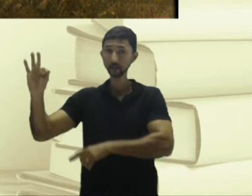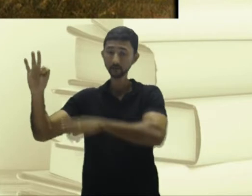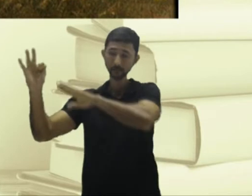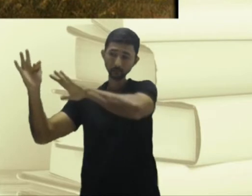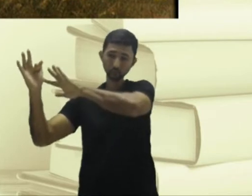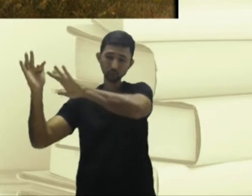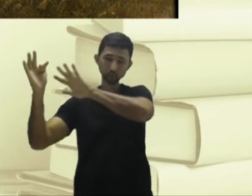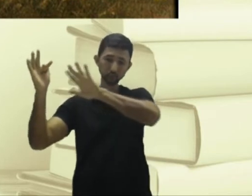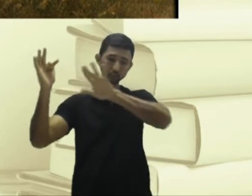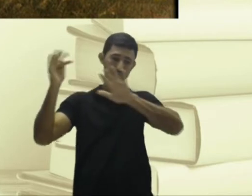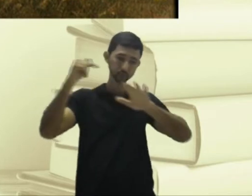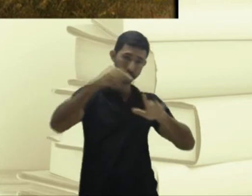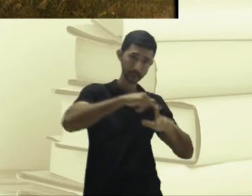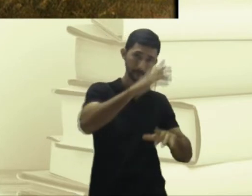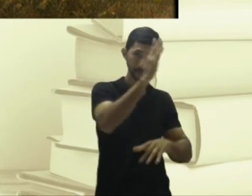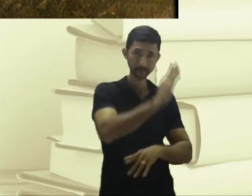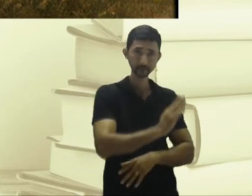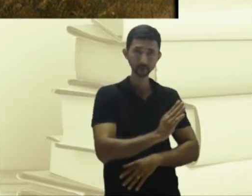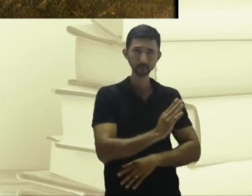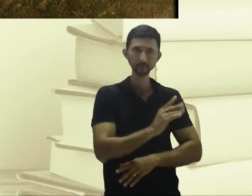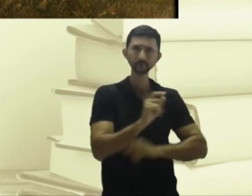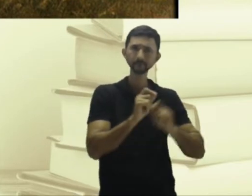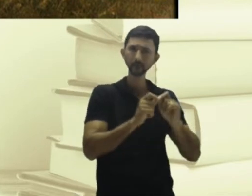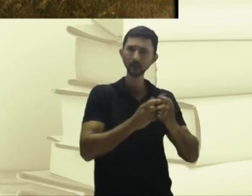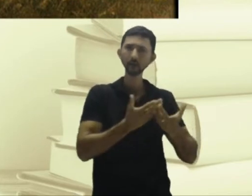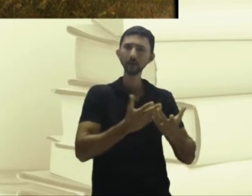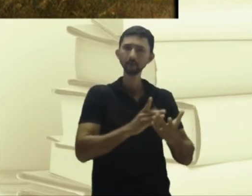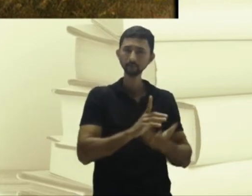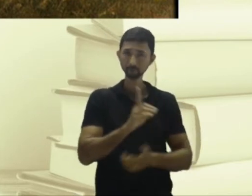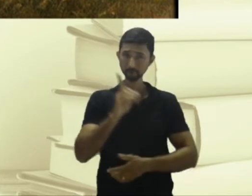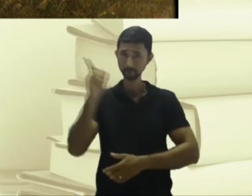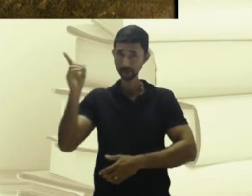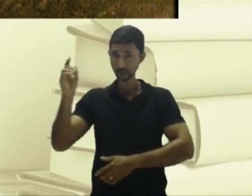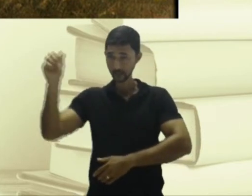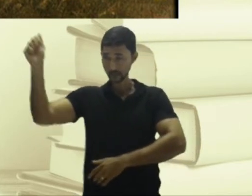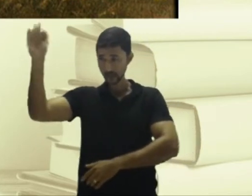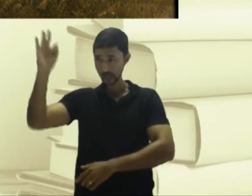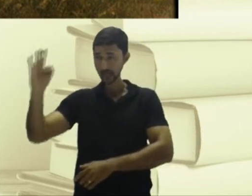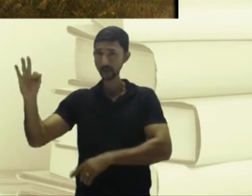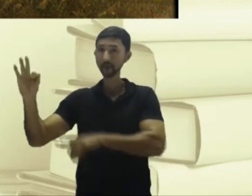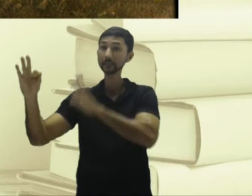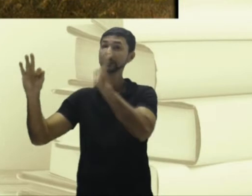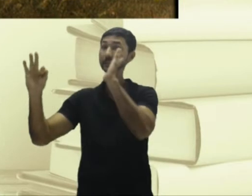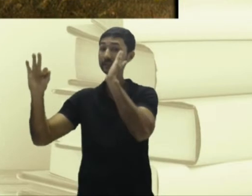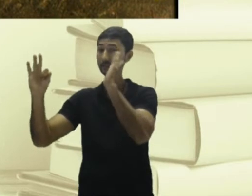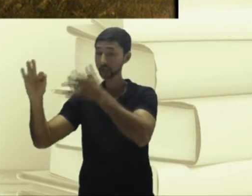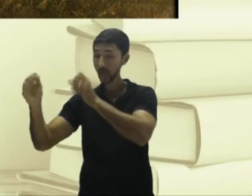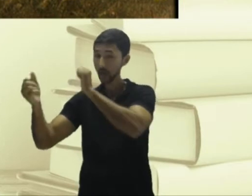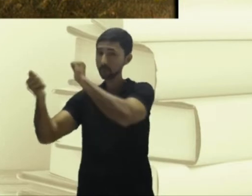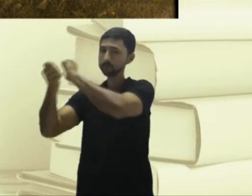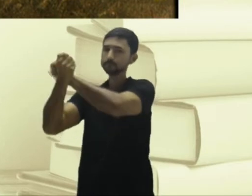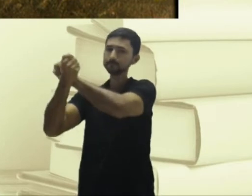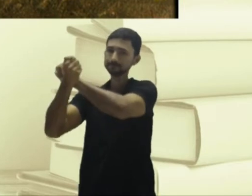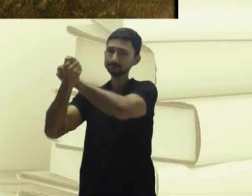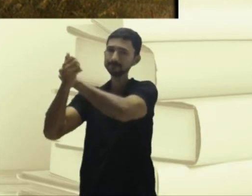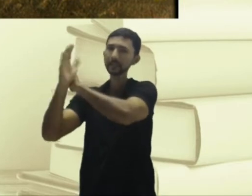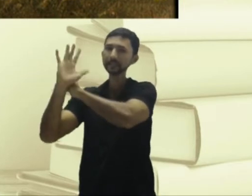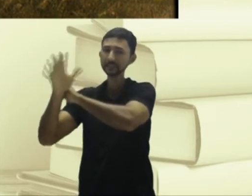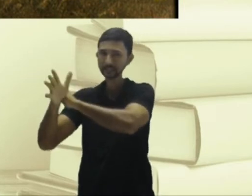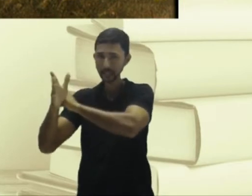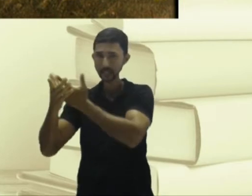gente esclarecer que a escravidão ela já existia no continente africano, certo? Ela fazia parte da dinâmica